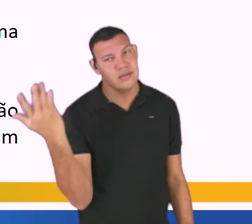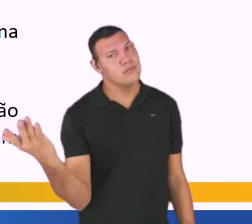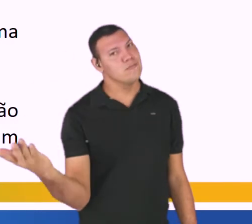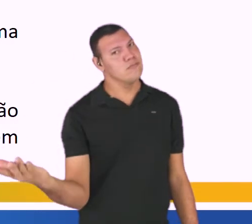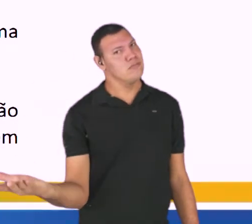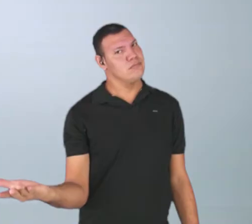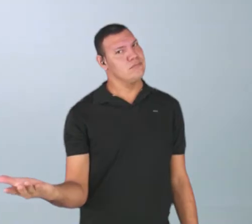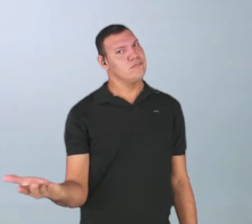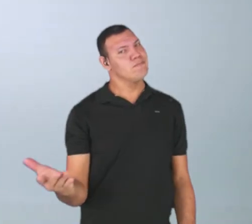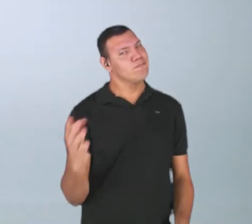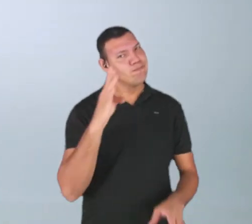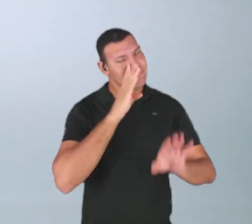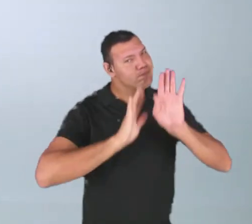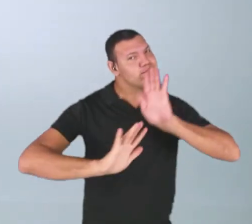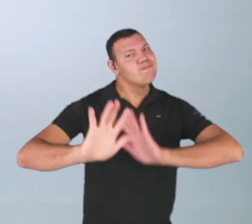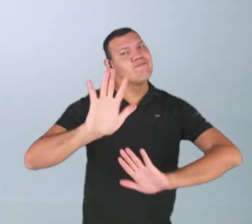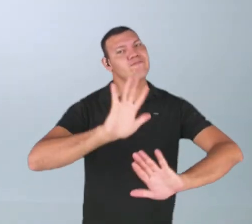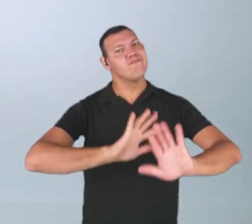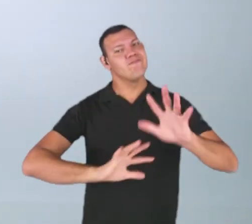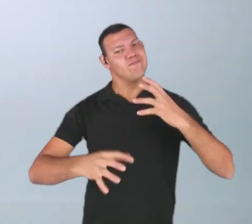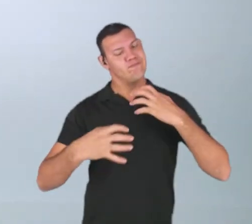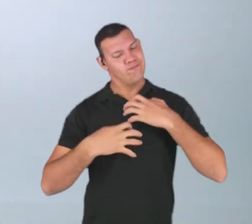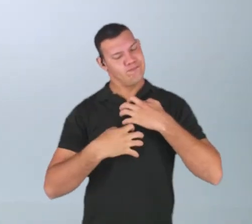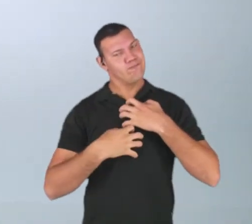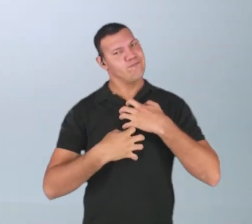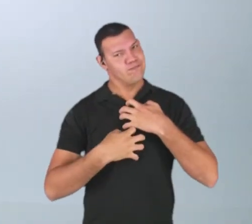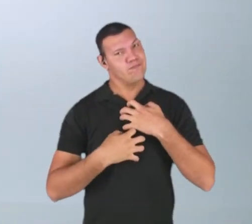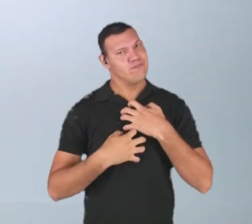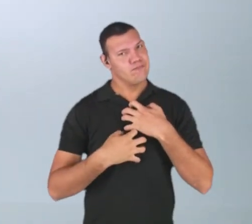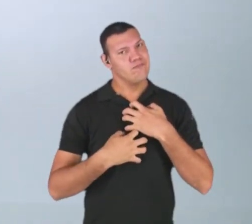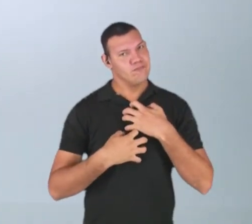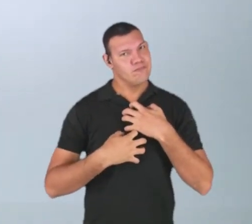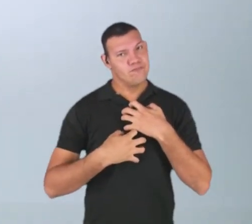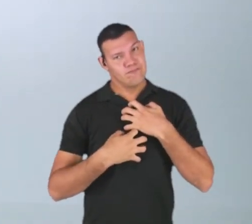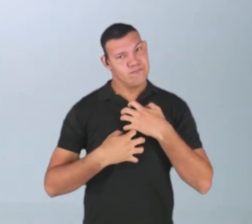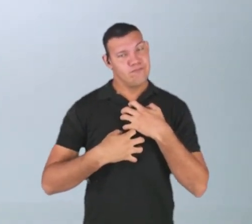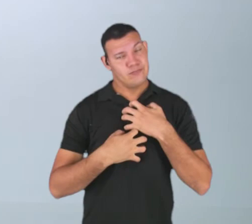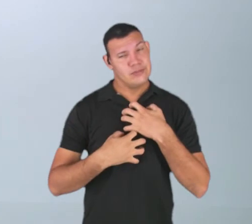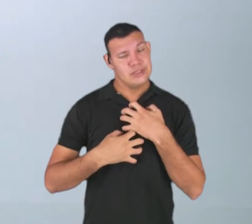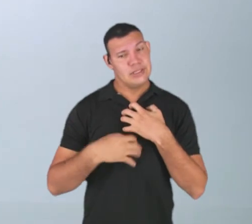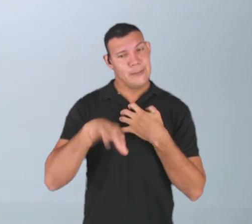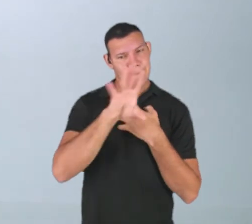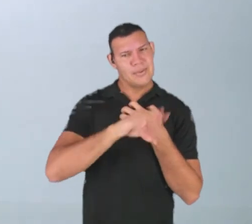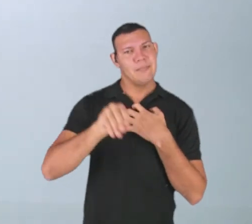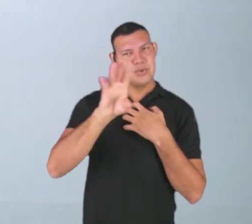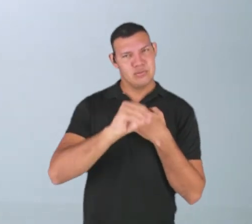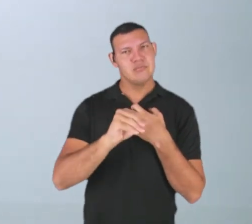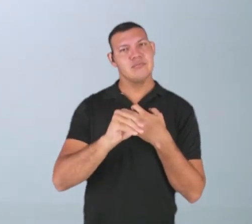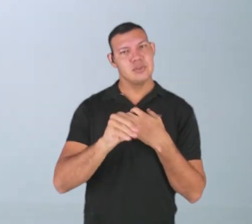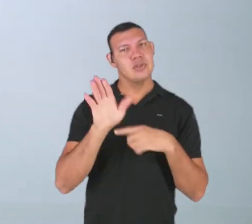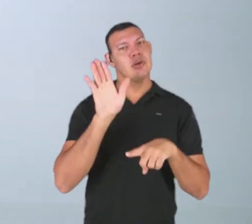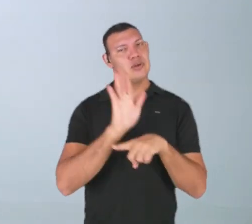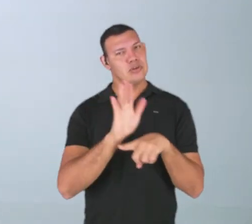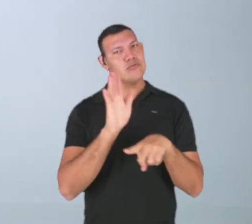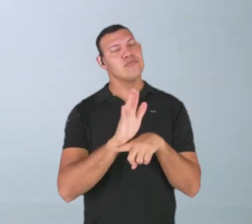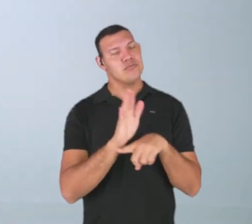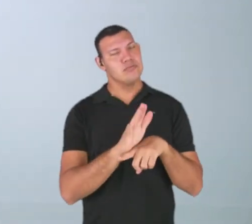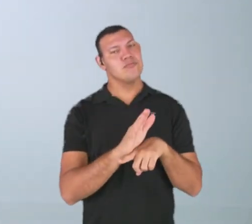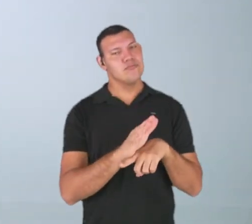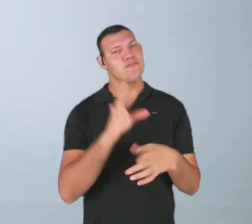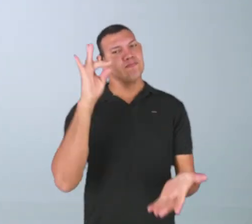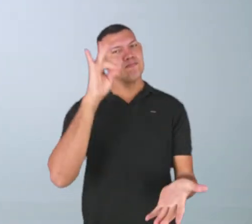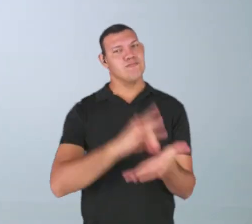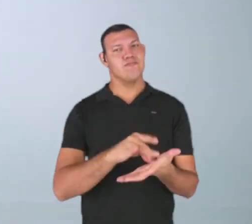veja, a nossa maneira de expressar o que sentimos quando verbalizamos ajuda a confirmar o